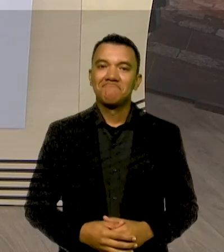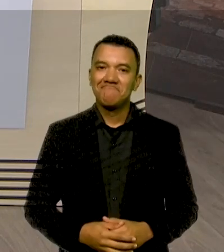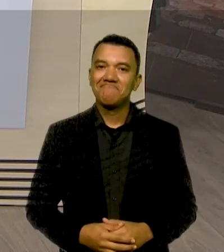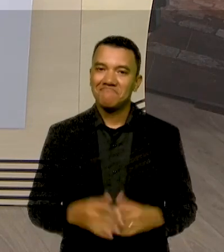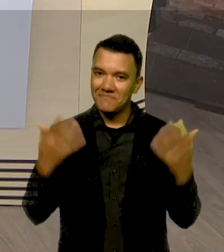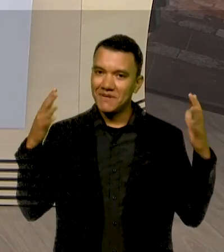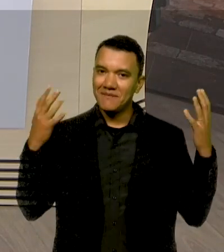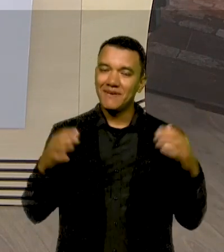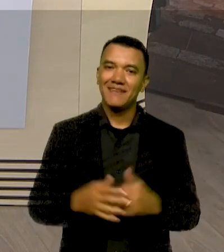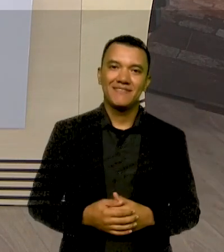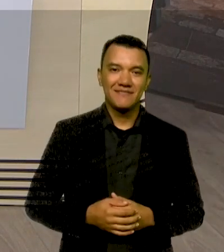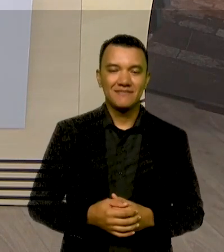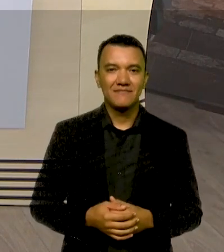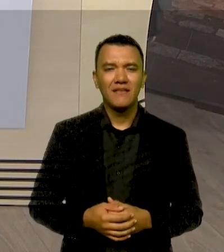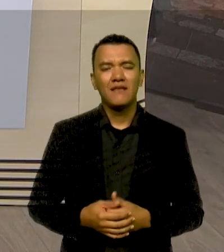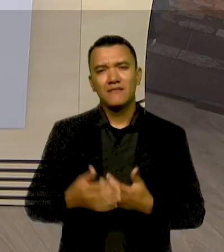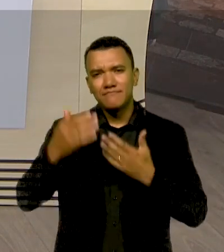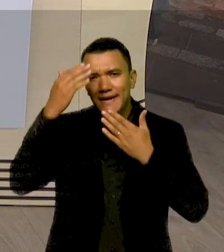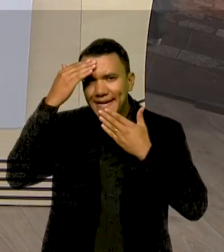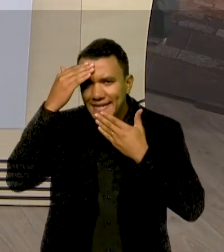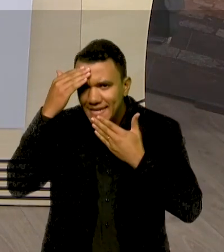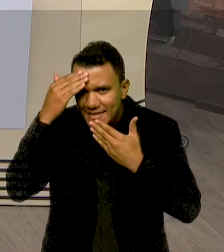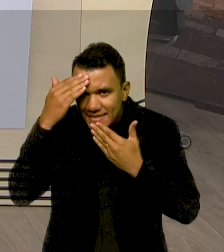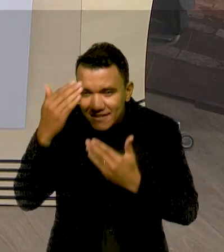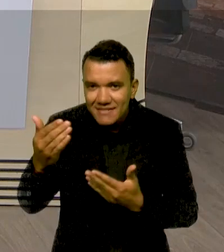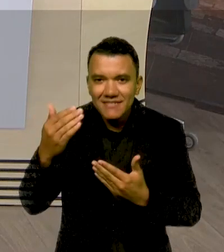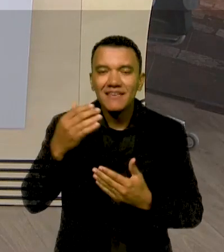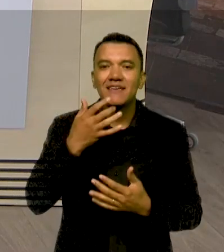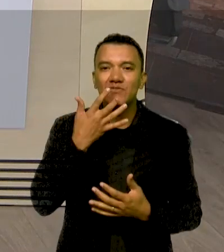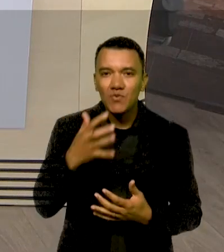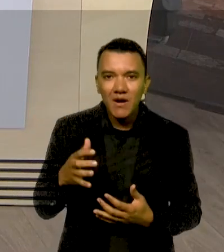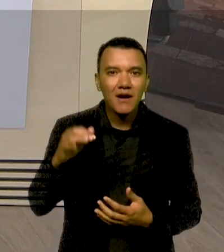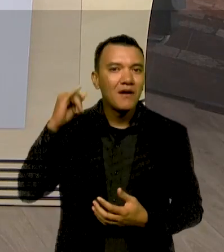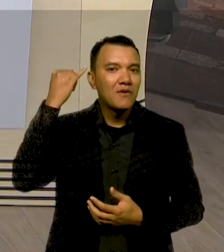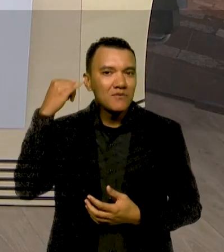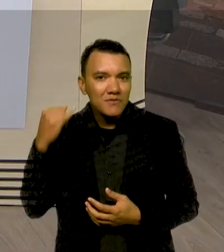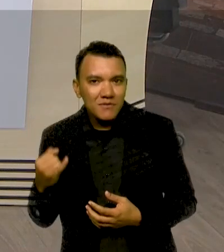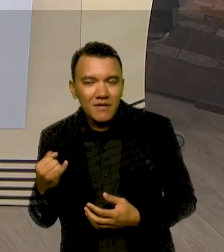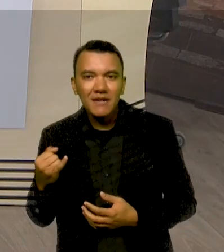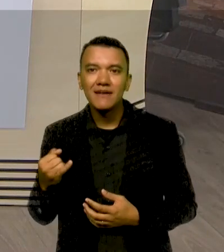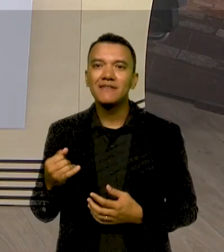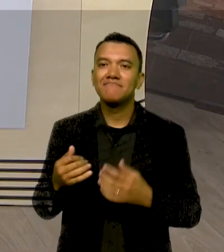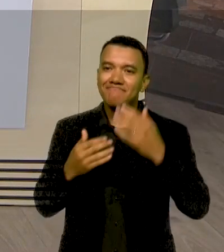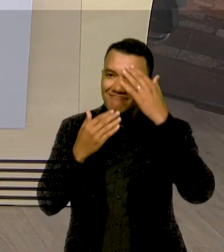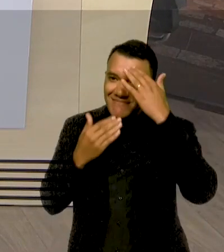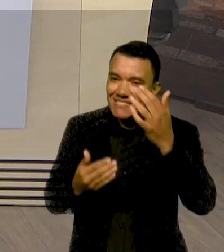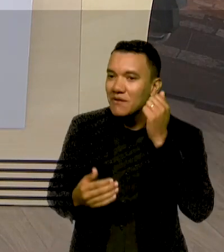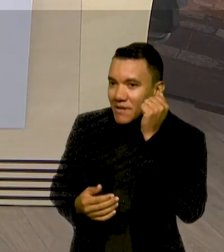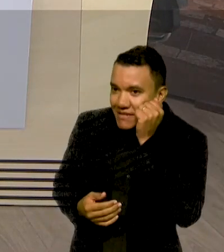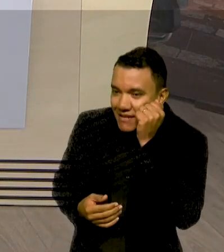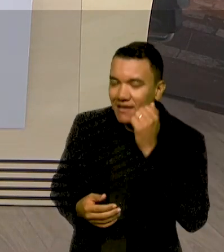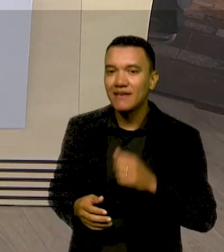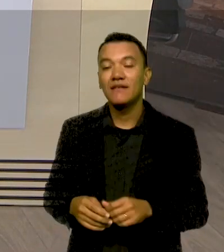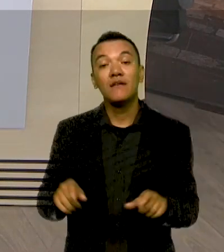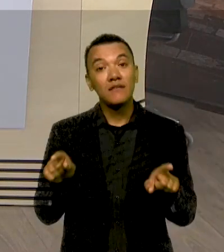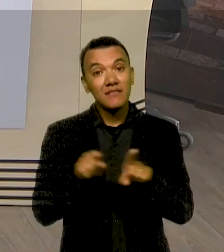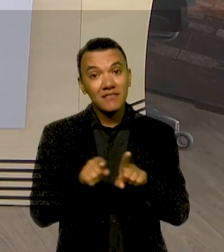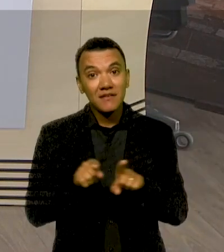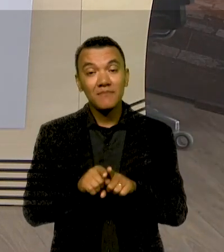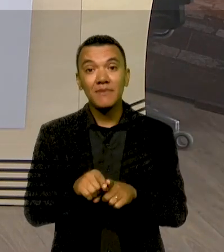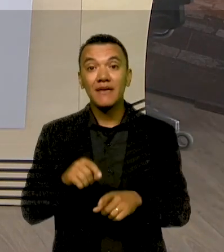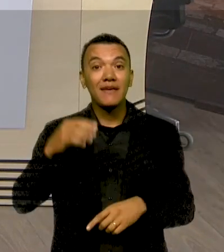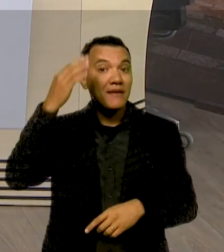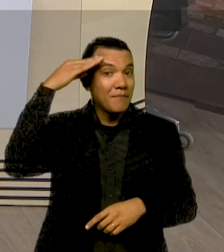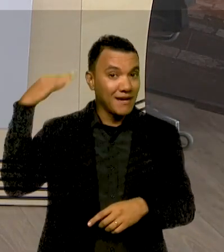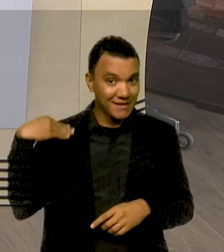Parabéns, quero imensamente agradecer, João Moreno. Obrigado. Agradecer a professora Janaína, agradecer a André, agradecer também a Maiane